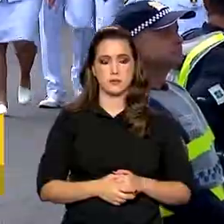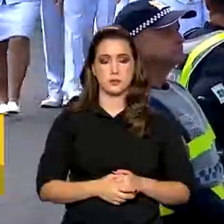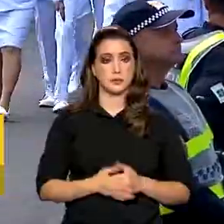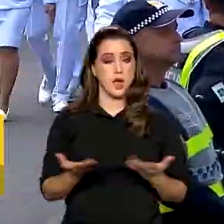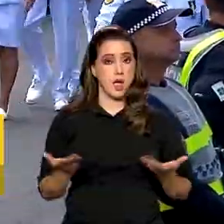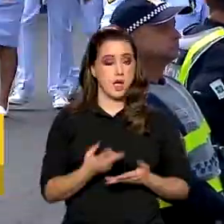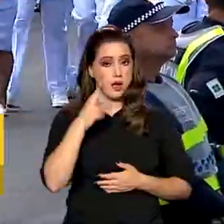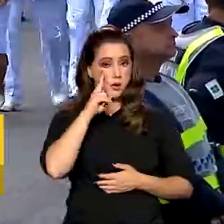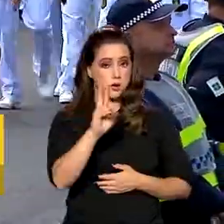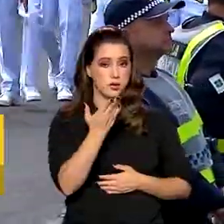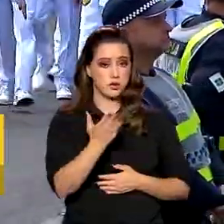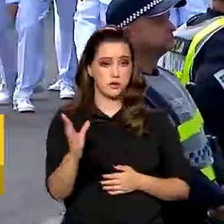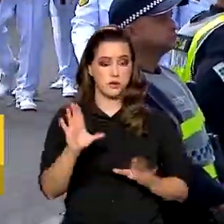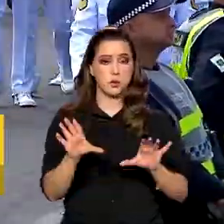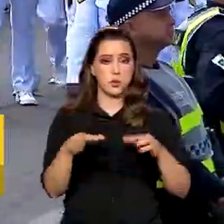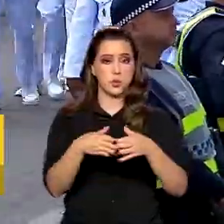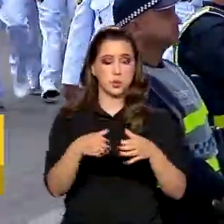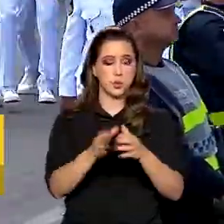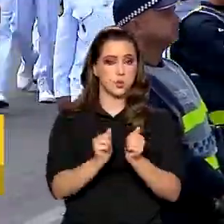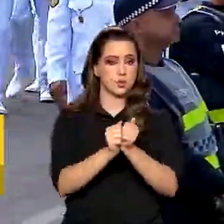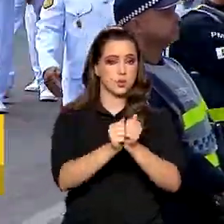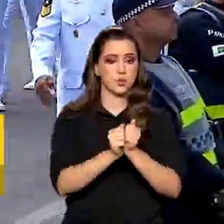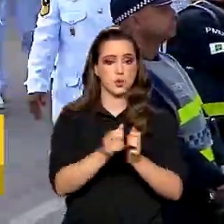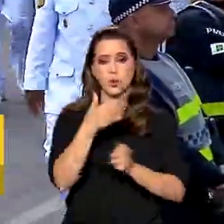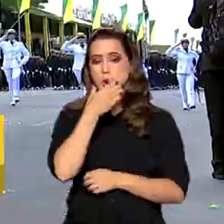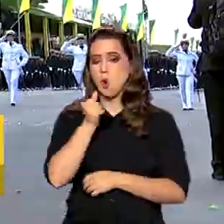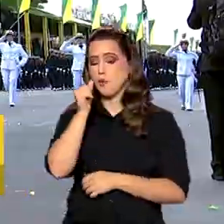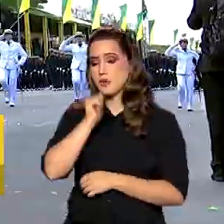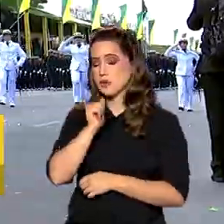E aí a companhia mista que eu acabei de mencionar,